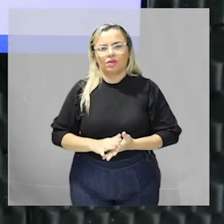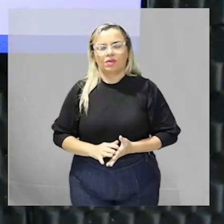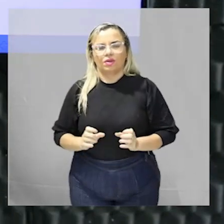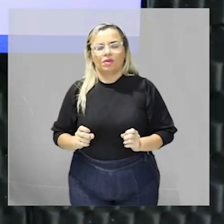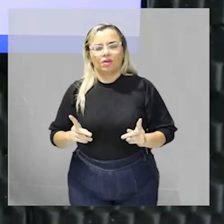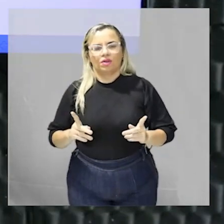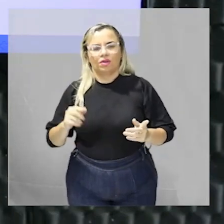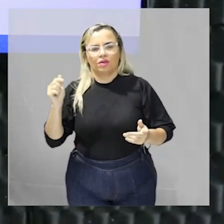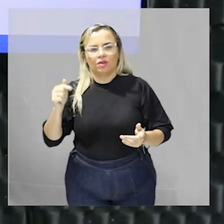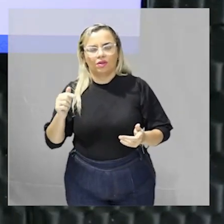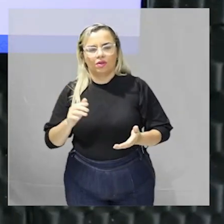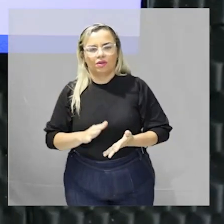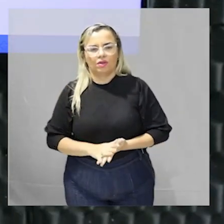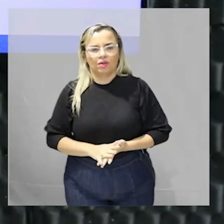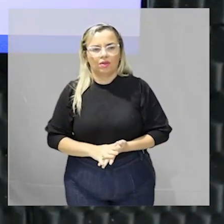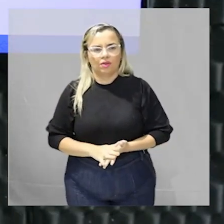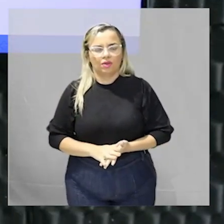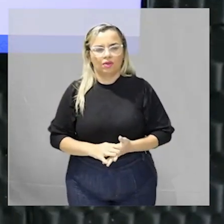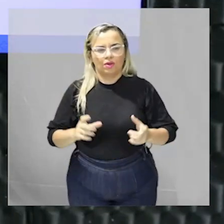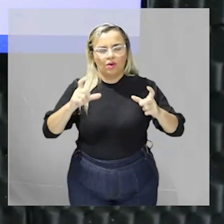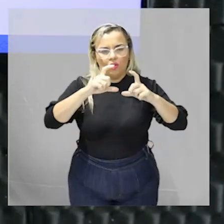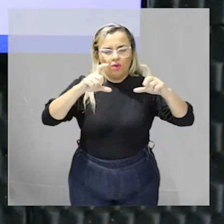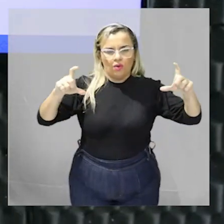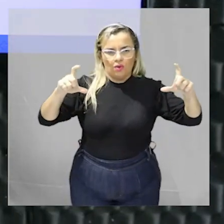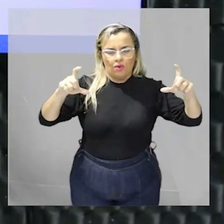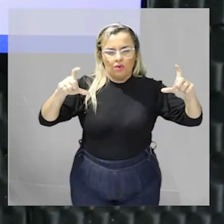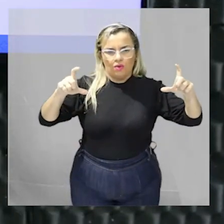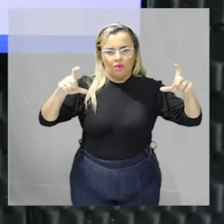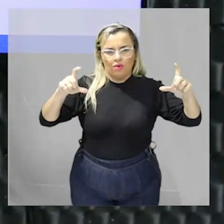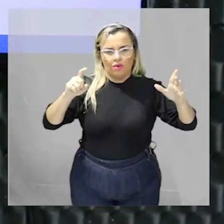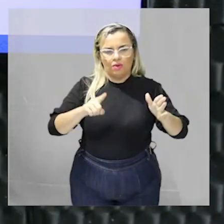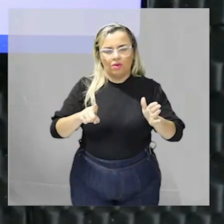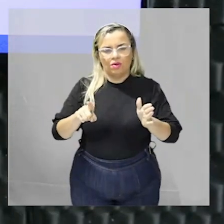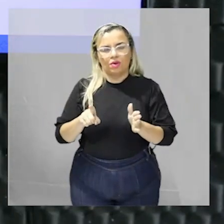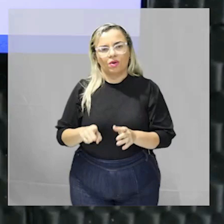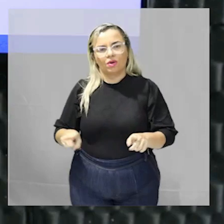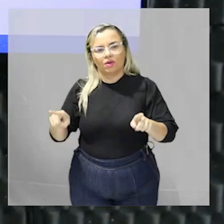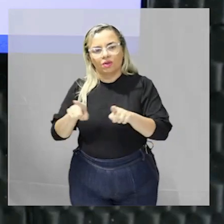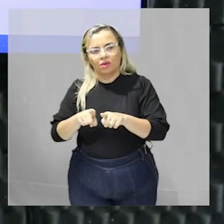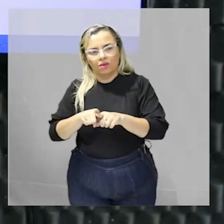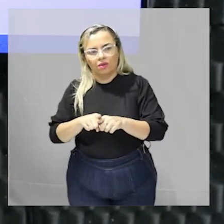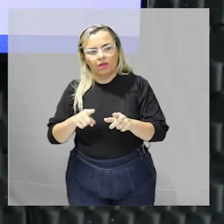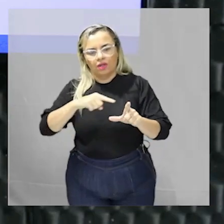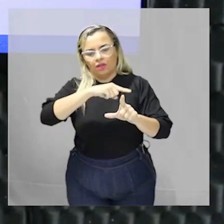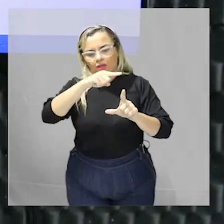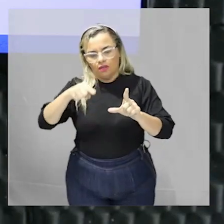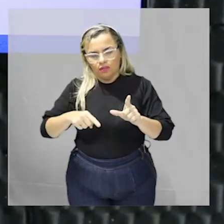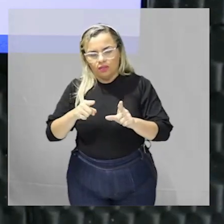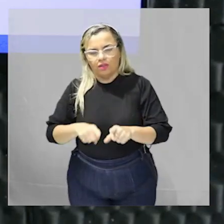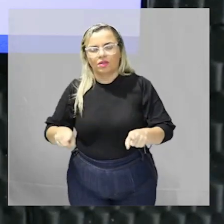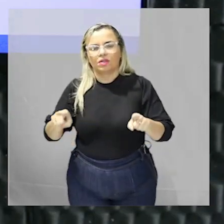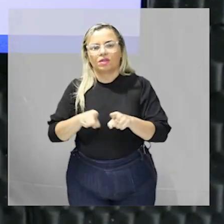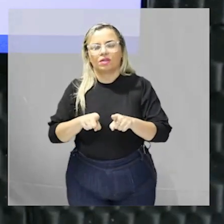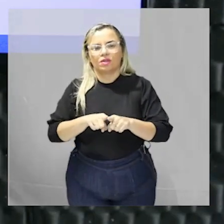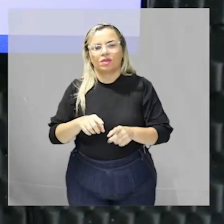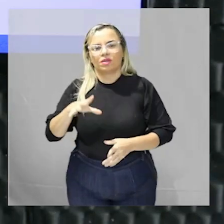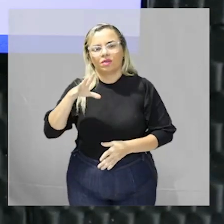tá? Ela está com o enunciado e as alternativas em português, tá? Olha